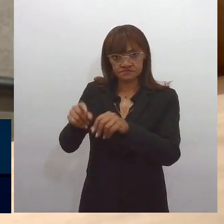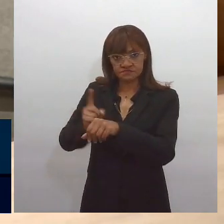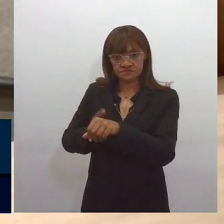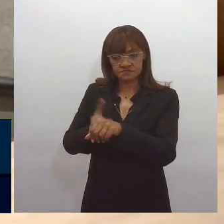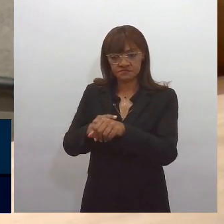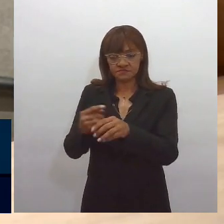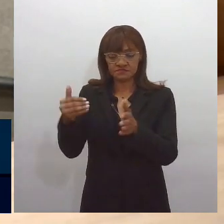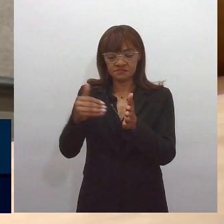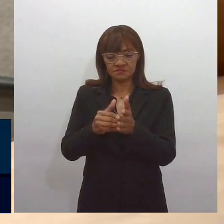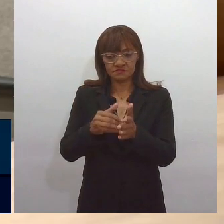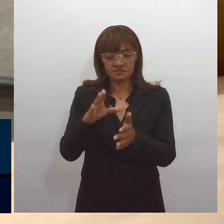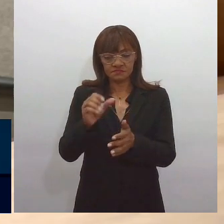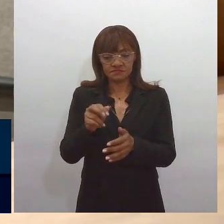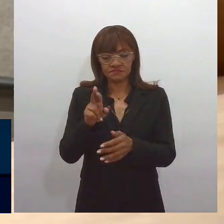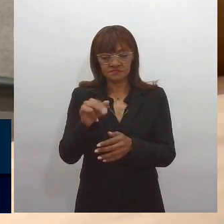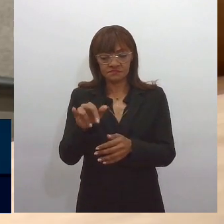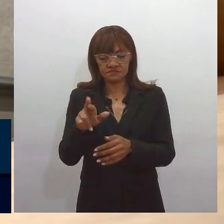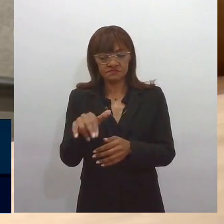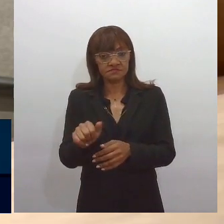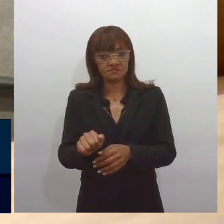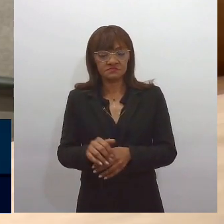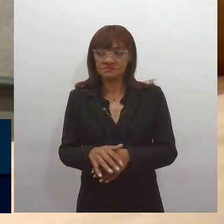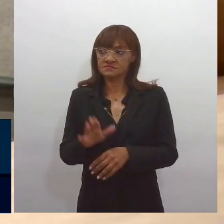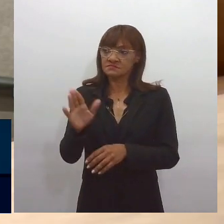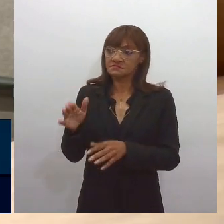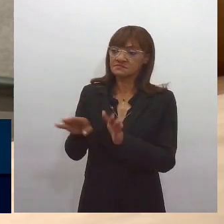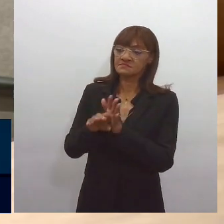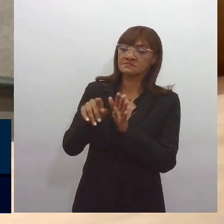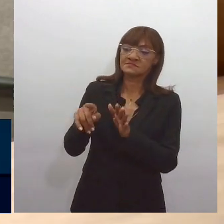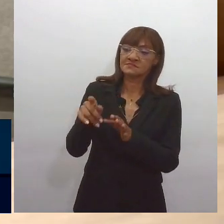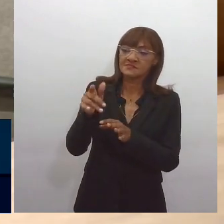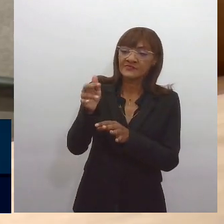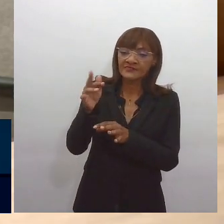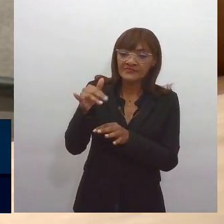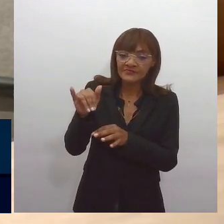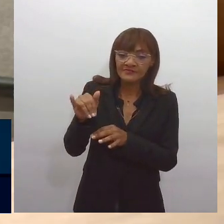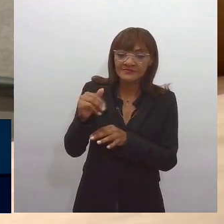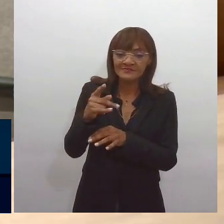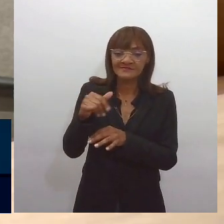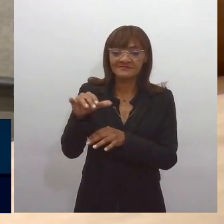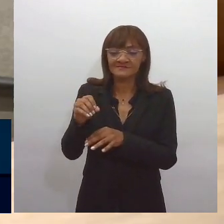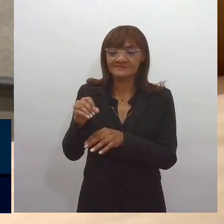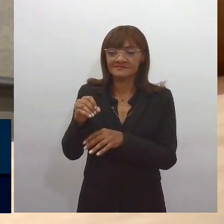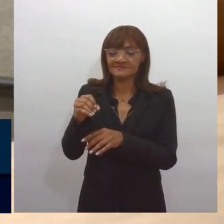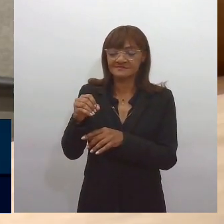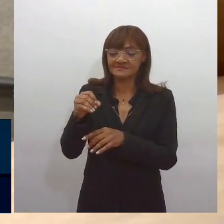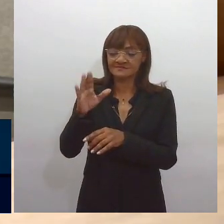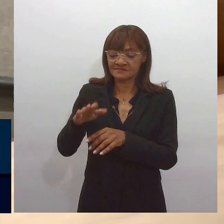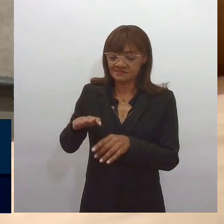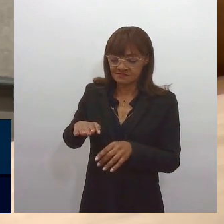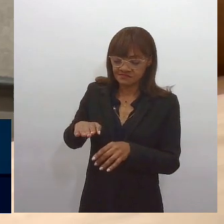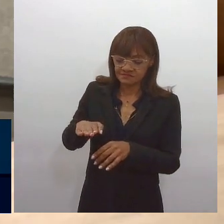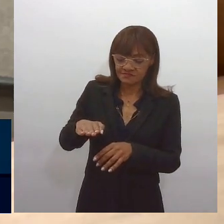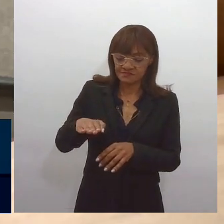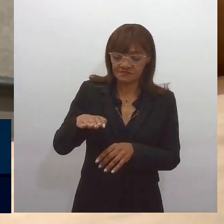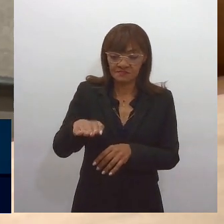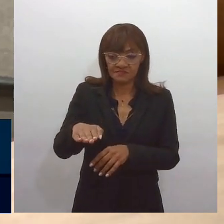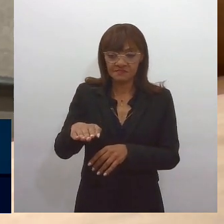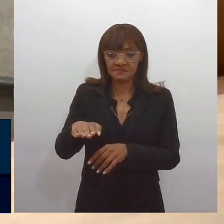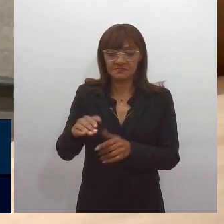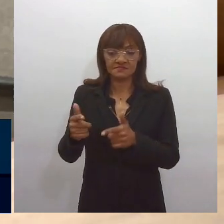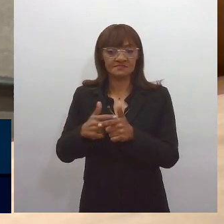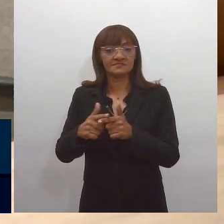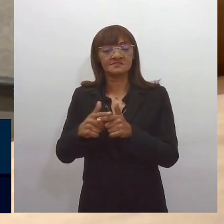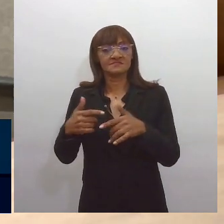Frei Paulo é como o trecho onde o pneu do carro passa especificamente teve algum problema que ficaram aquelas e